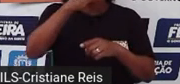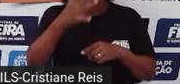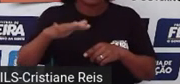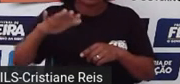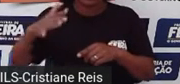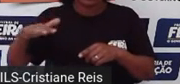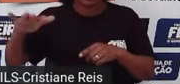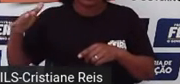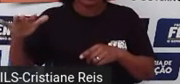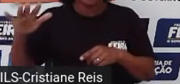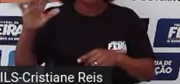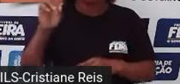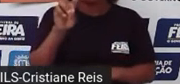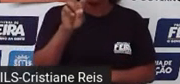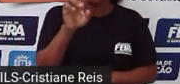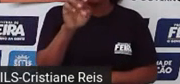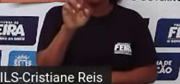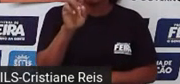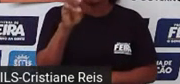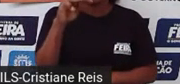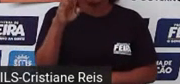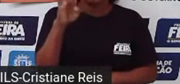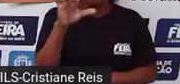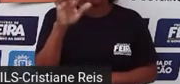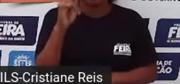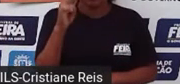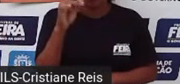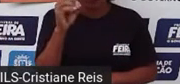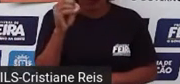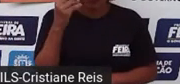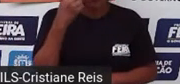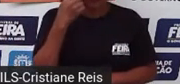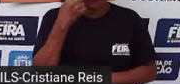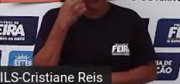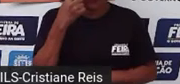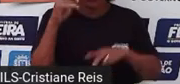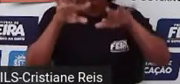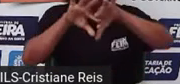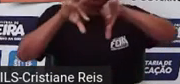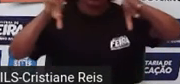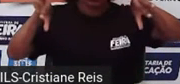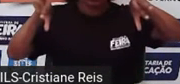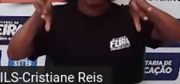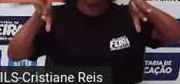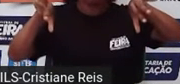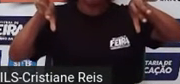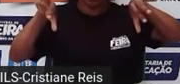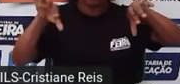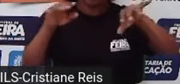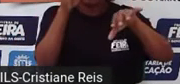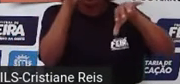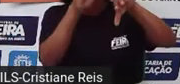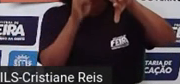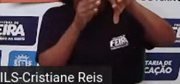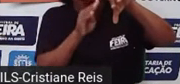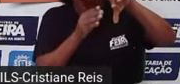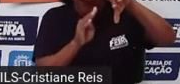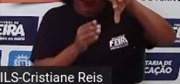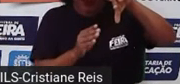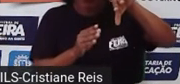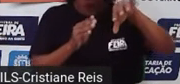assim a gente tem essa divisão Zinho aqui não separando a Europa da Ásia e